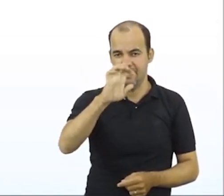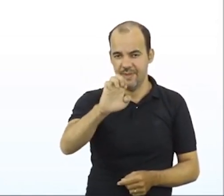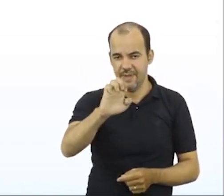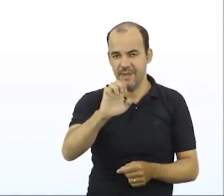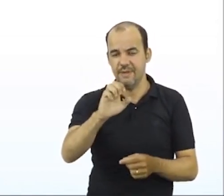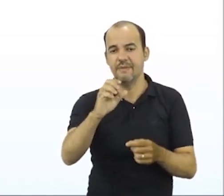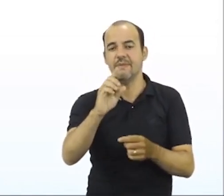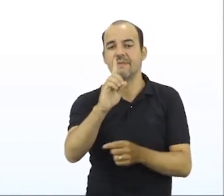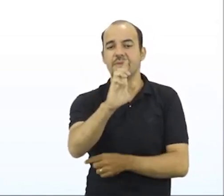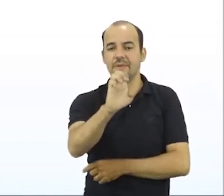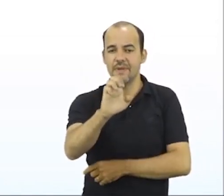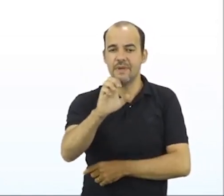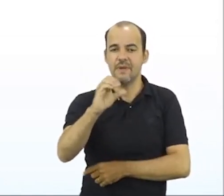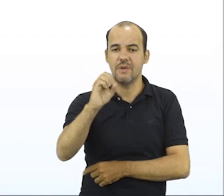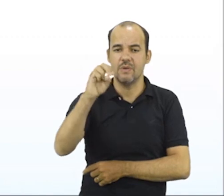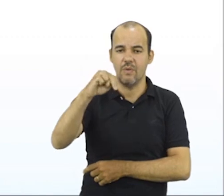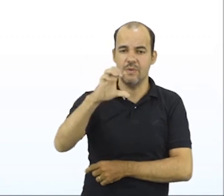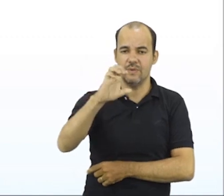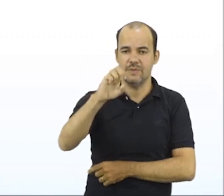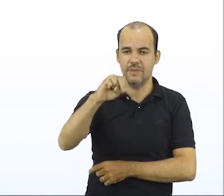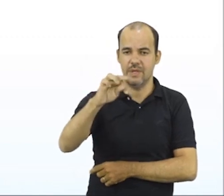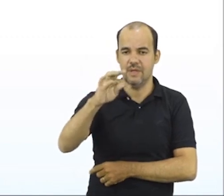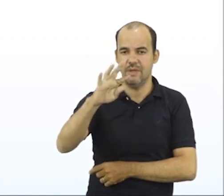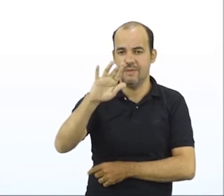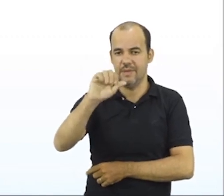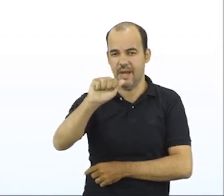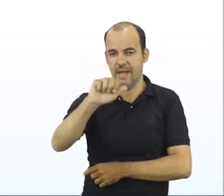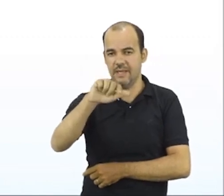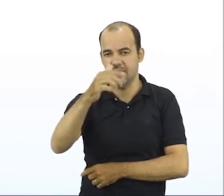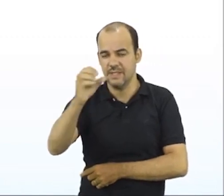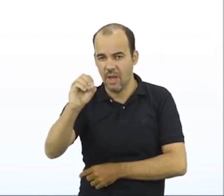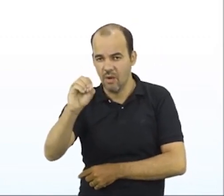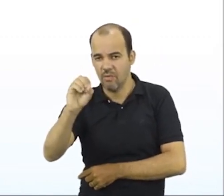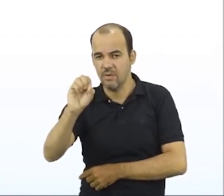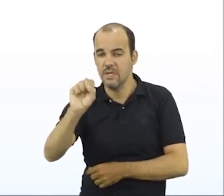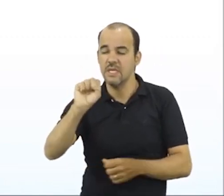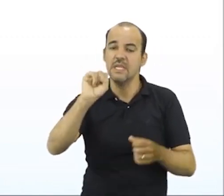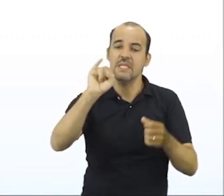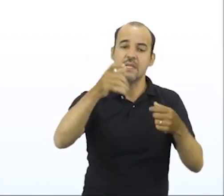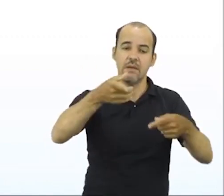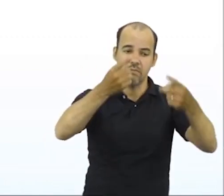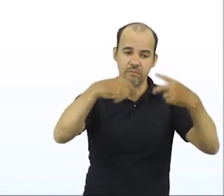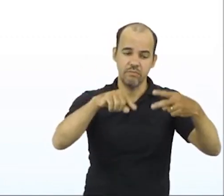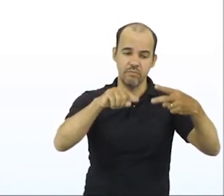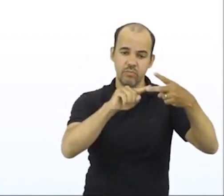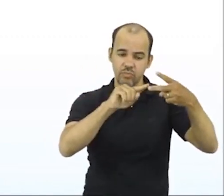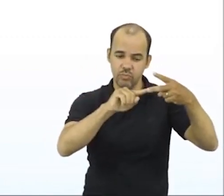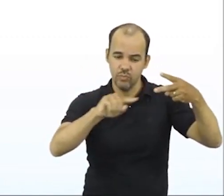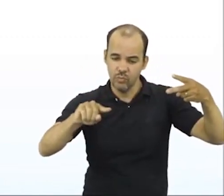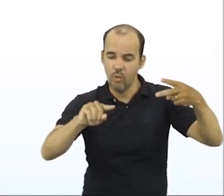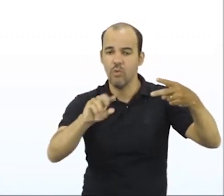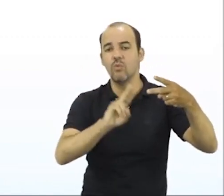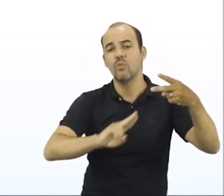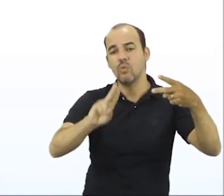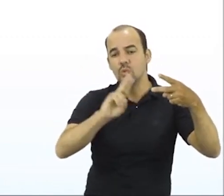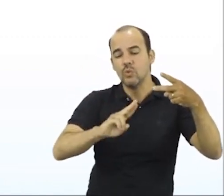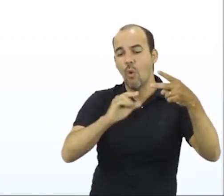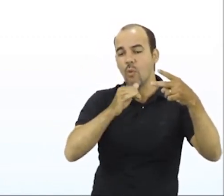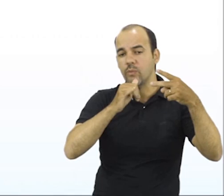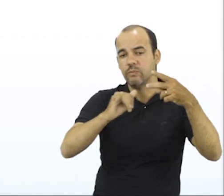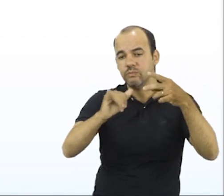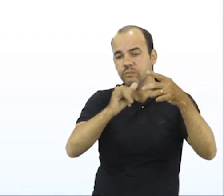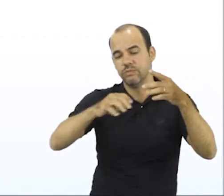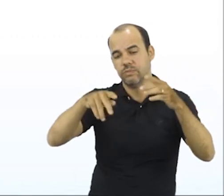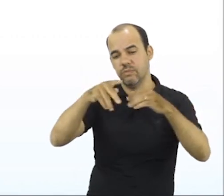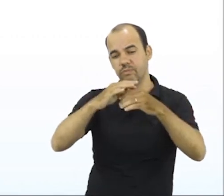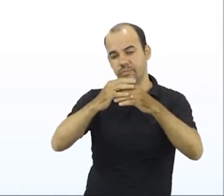Isso aqui vai ser a favor do gradiente de concentração. E se gastar energia, gastou. Então aqui vai